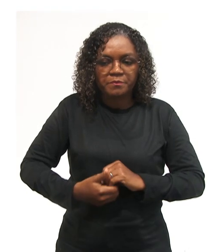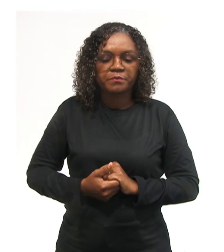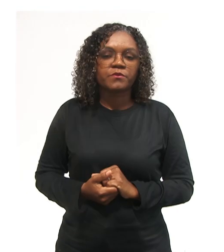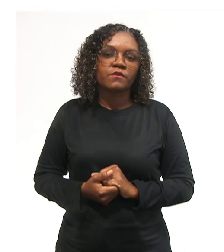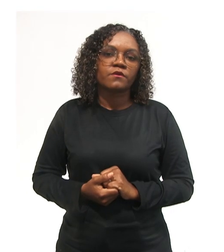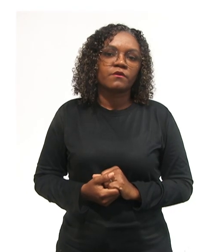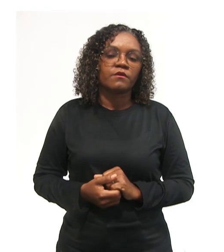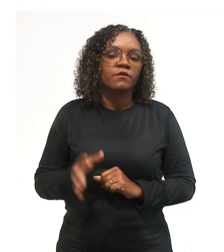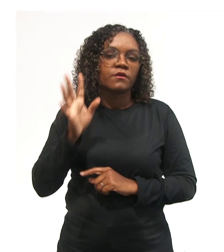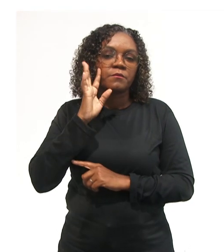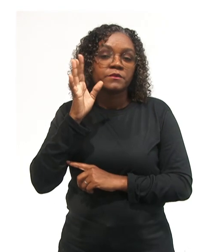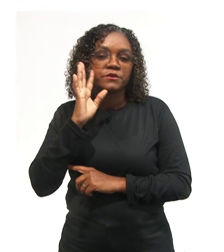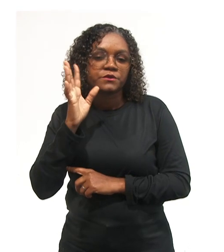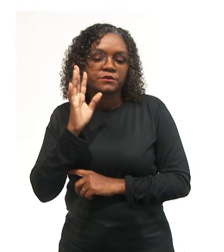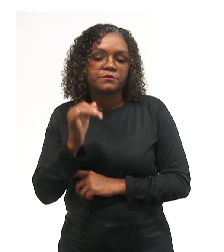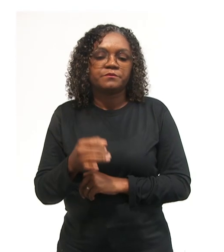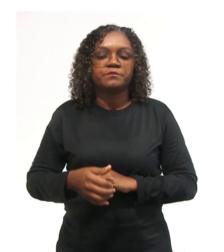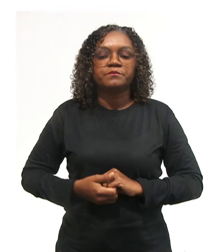né,